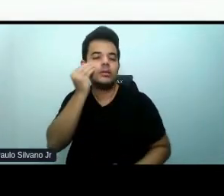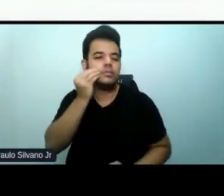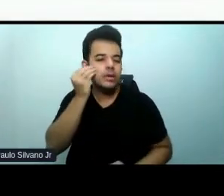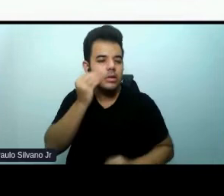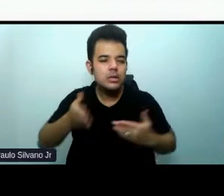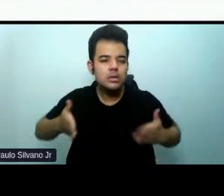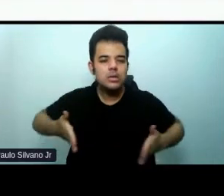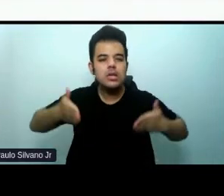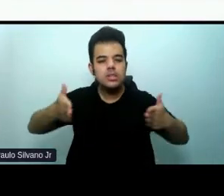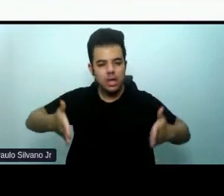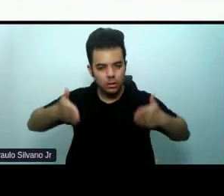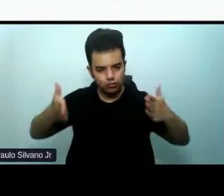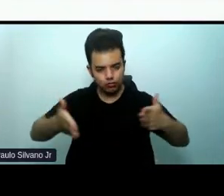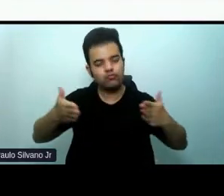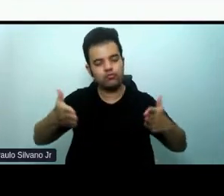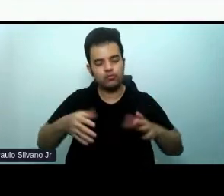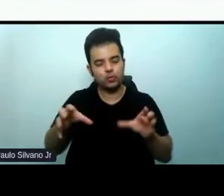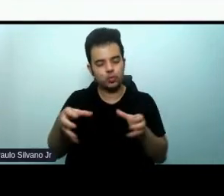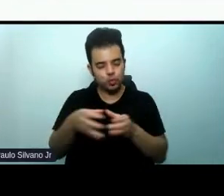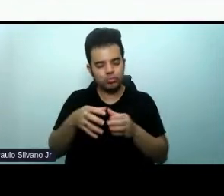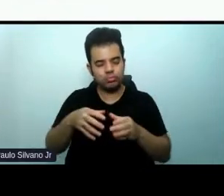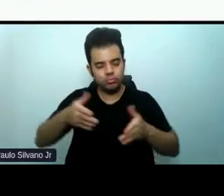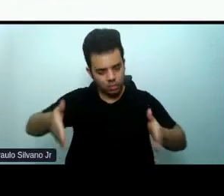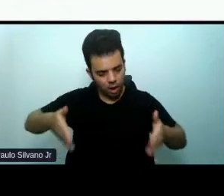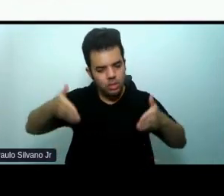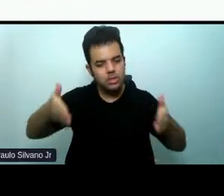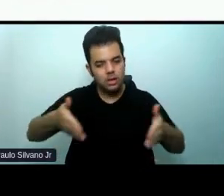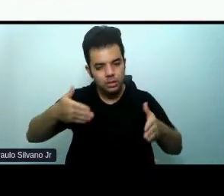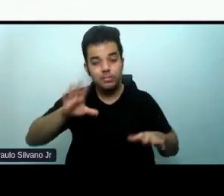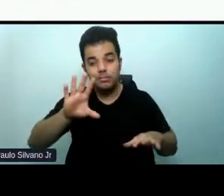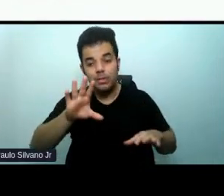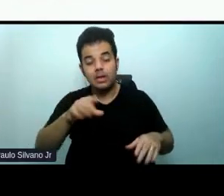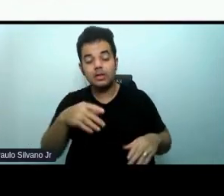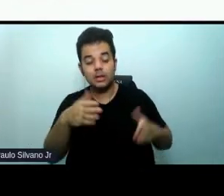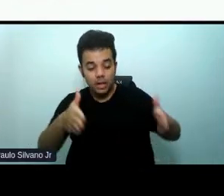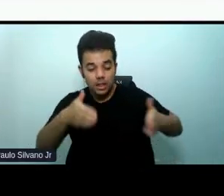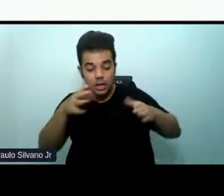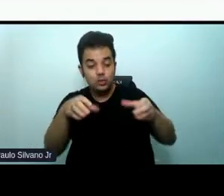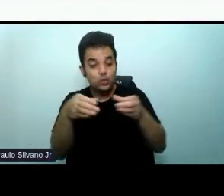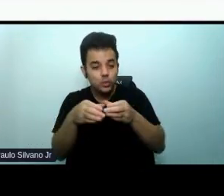grupo de cadeirantes, vamos dizer assim, ainda há pessoas com